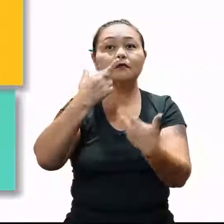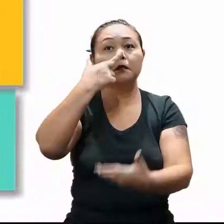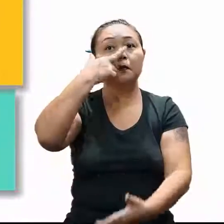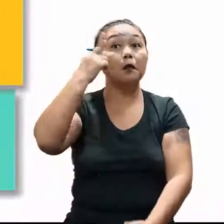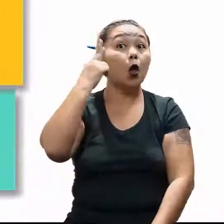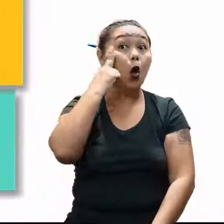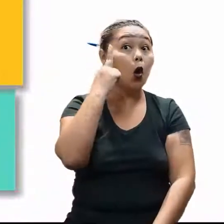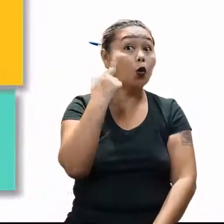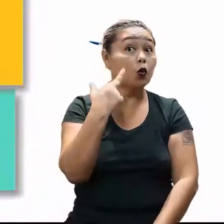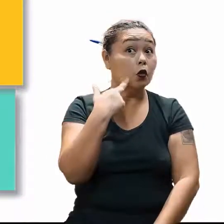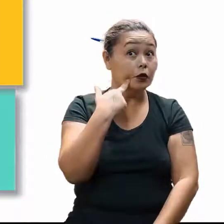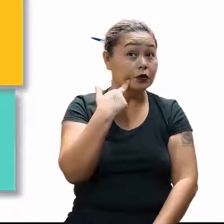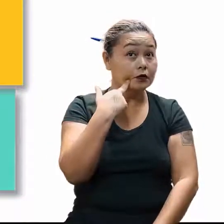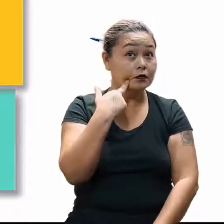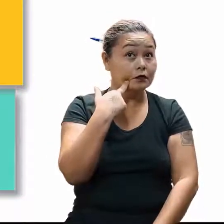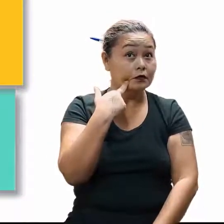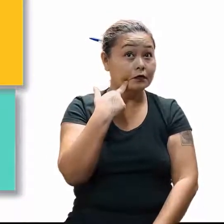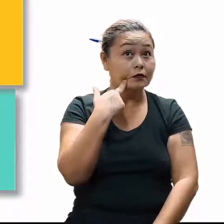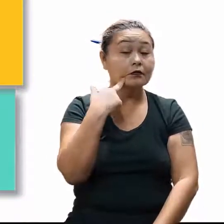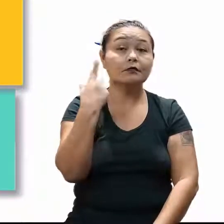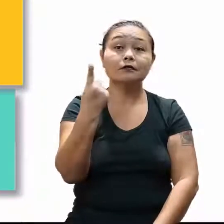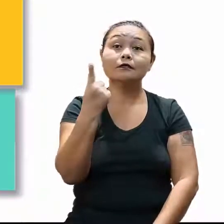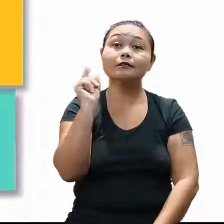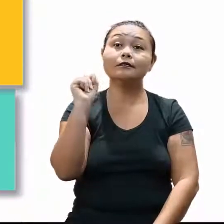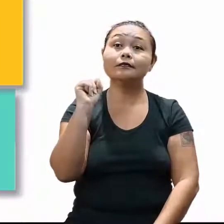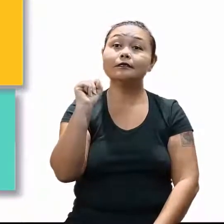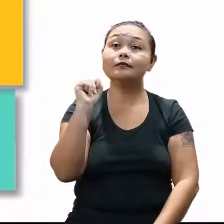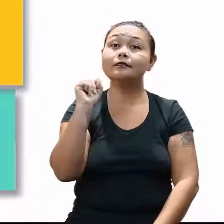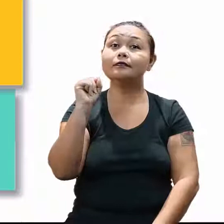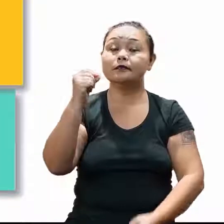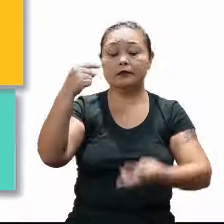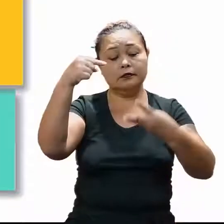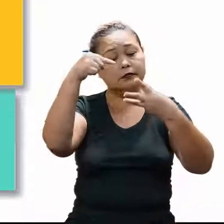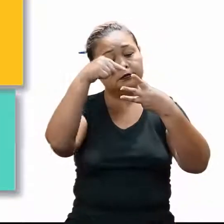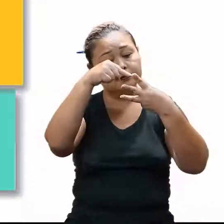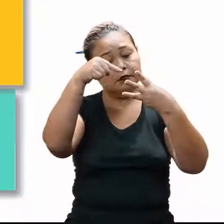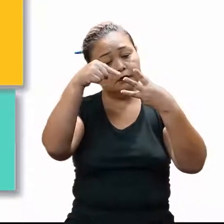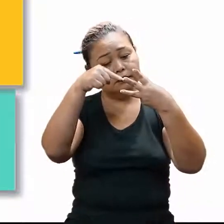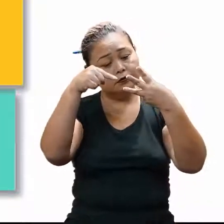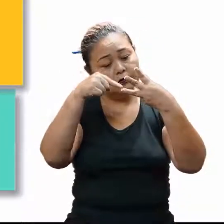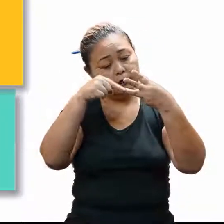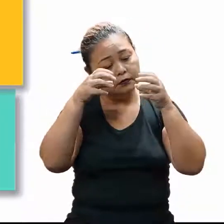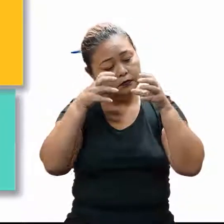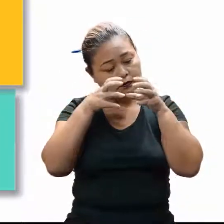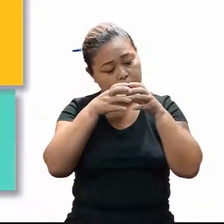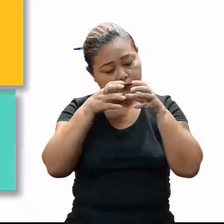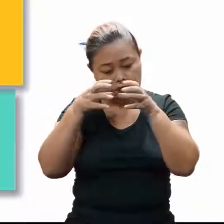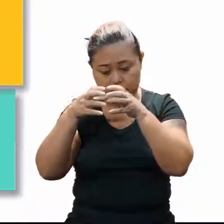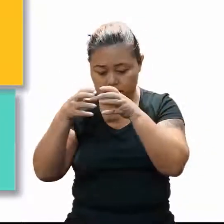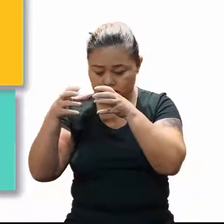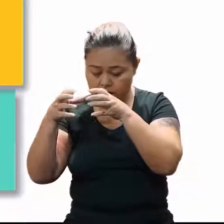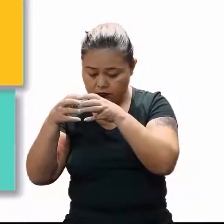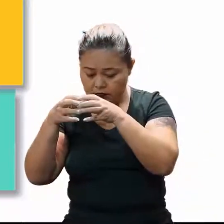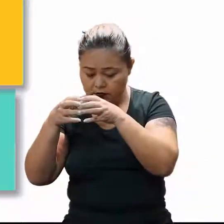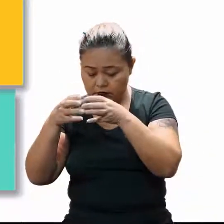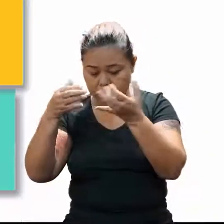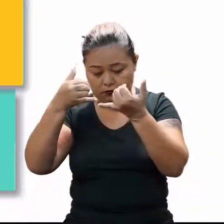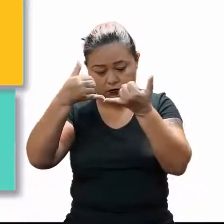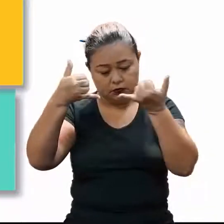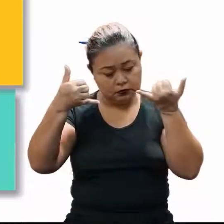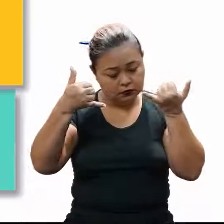Rondônia. Iremos falar sobre as 3 expedições da linha telegráfica.